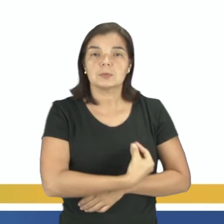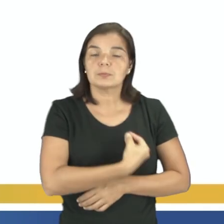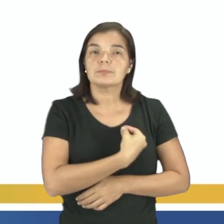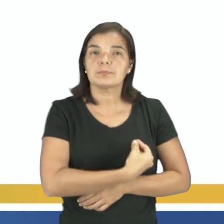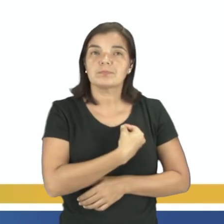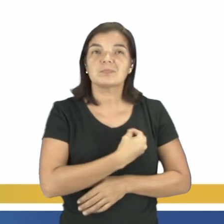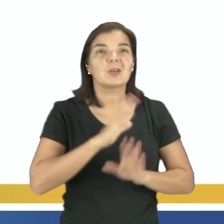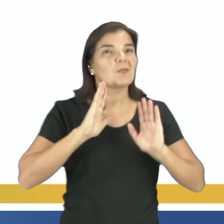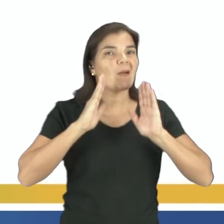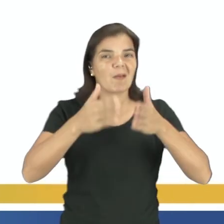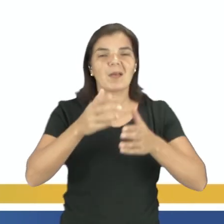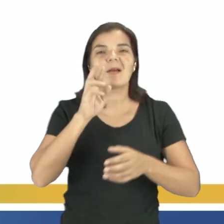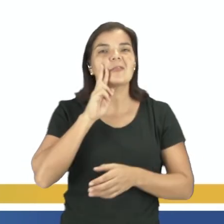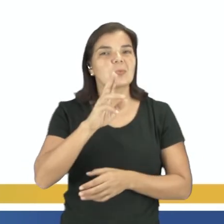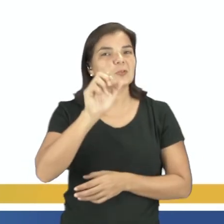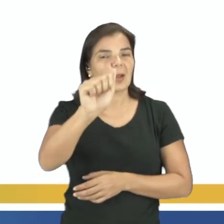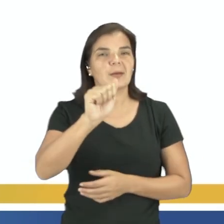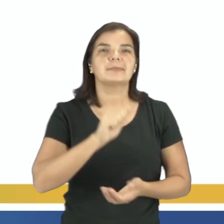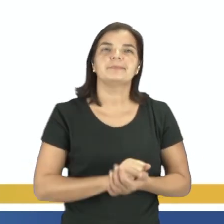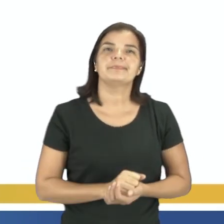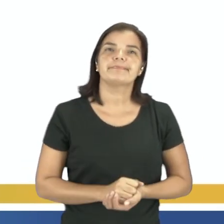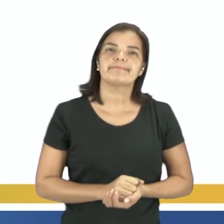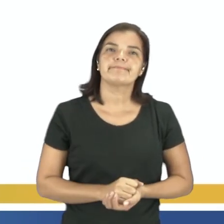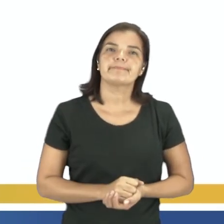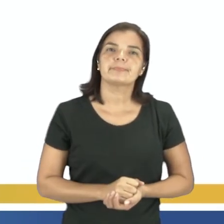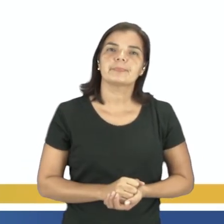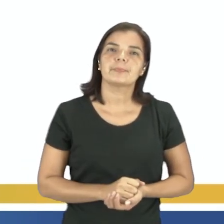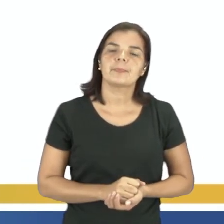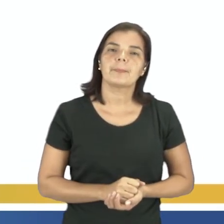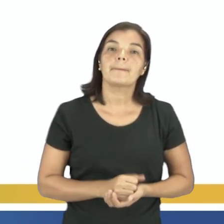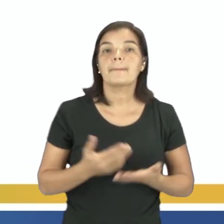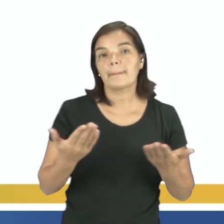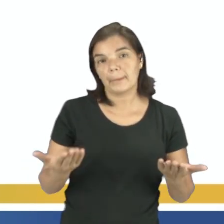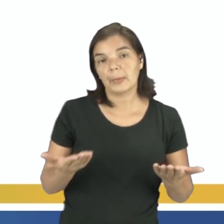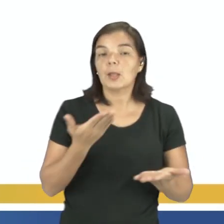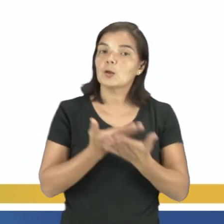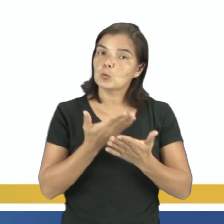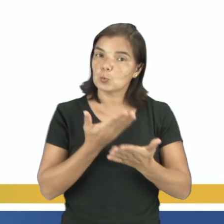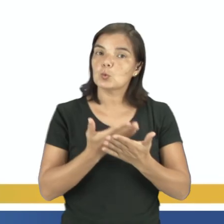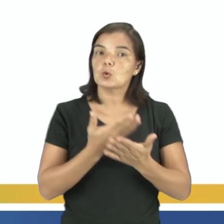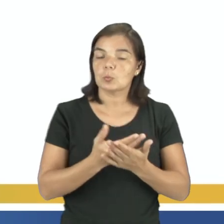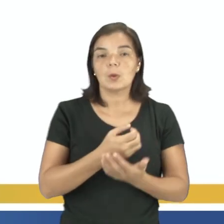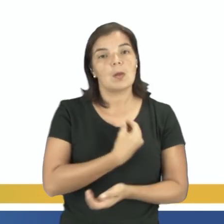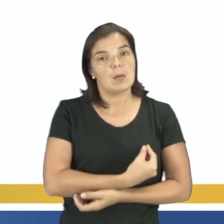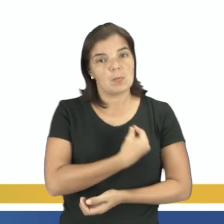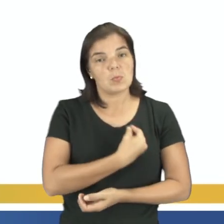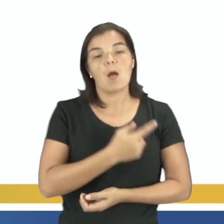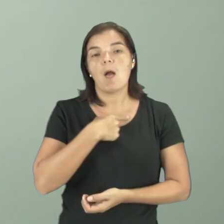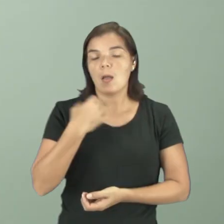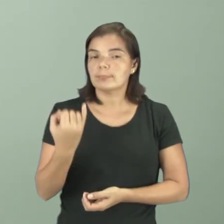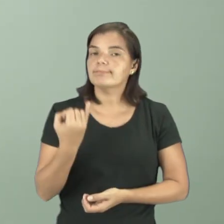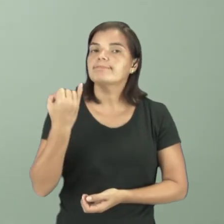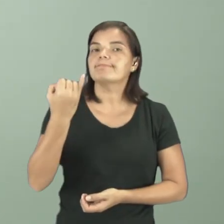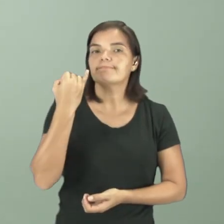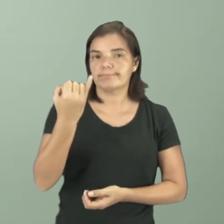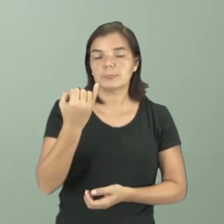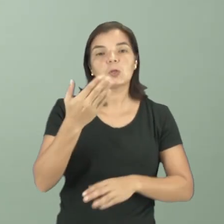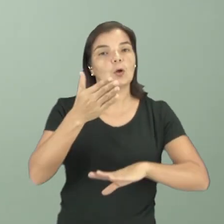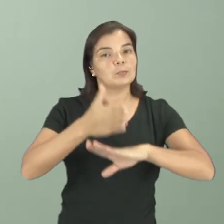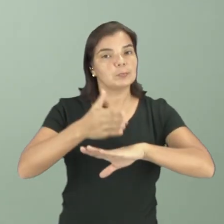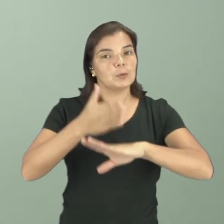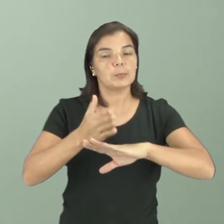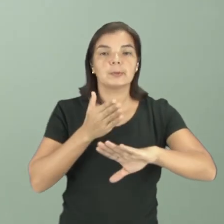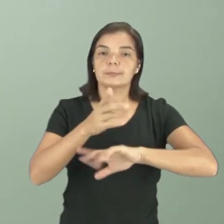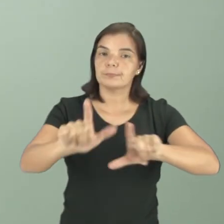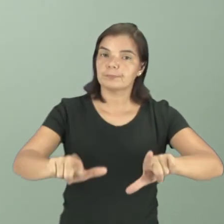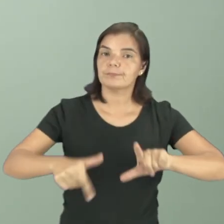existencialismo, você já vai direto na letra A. Gente, é isso. Estudem existencialismo. É fundamental, contemporâneo. Acesse a